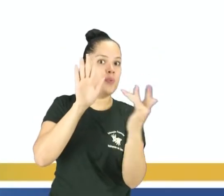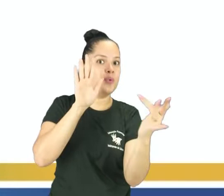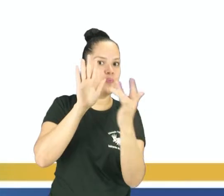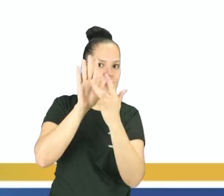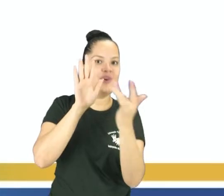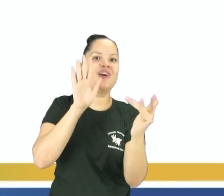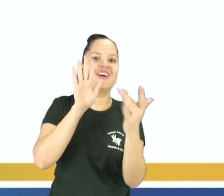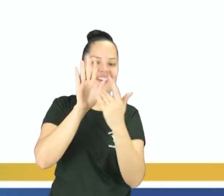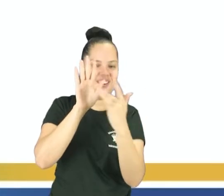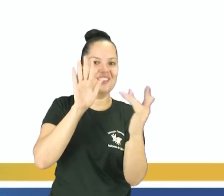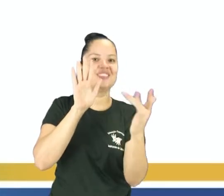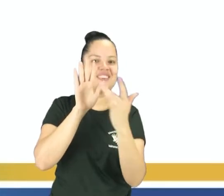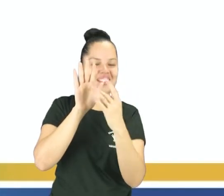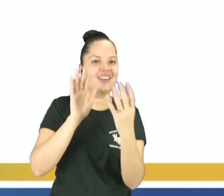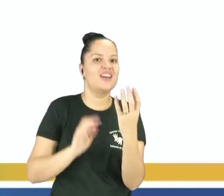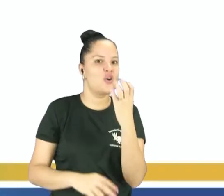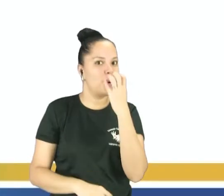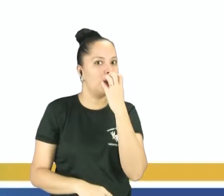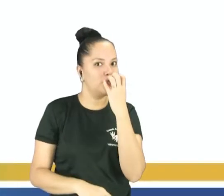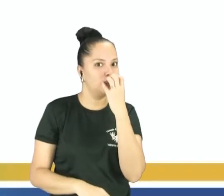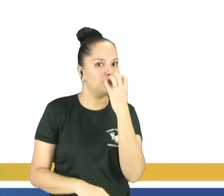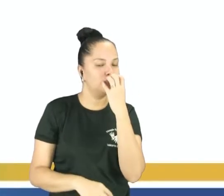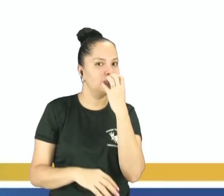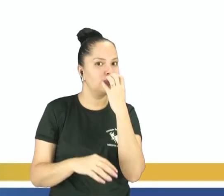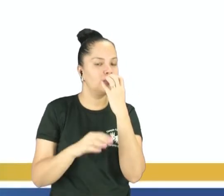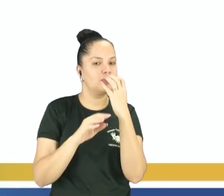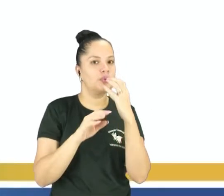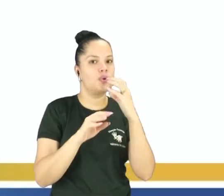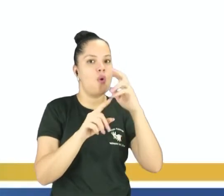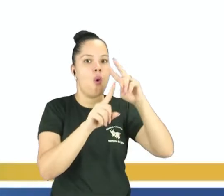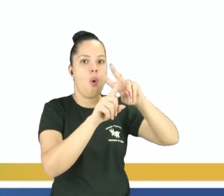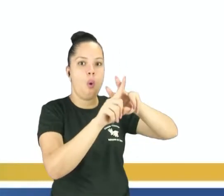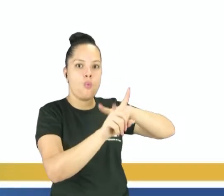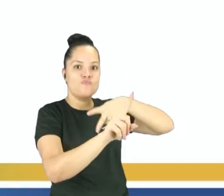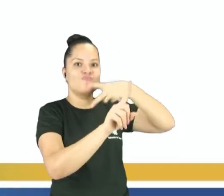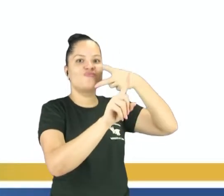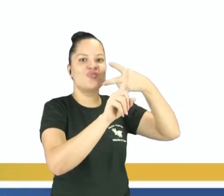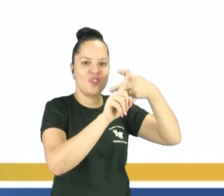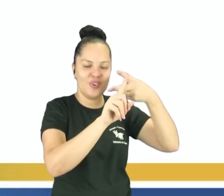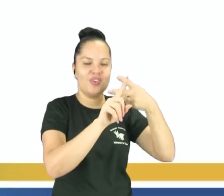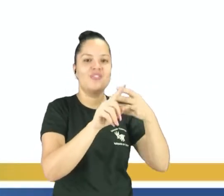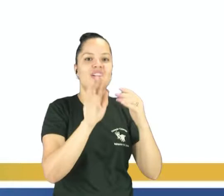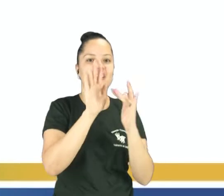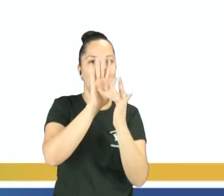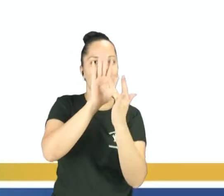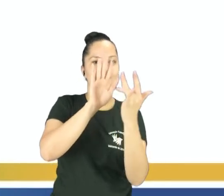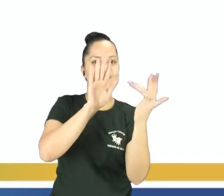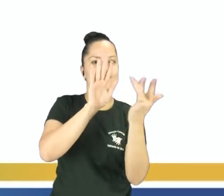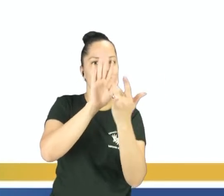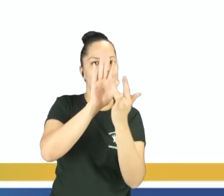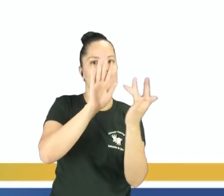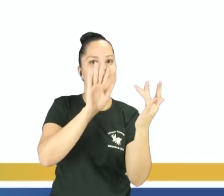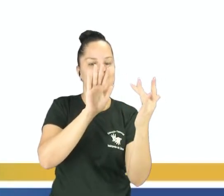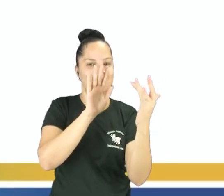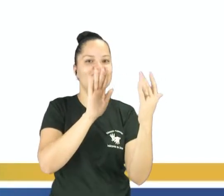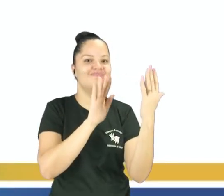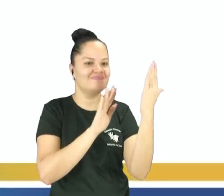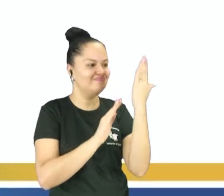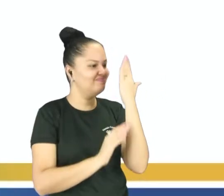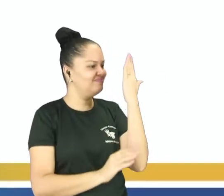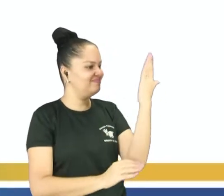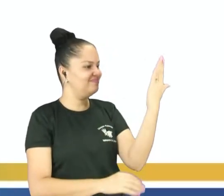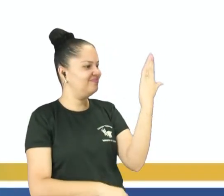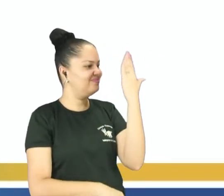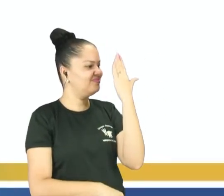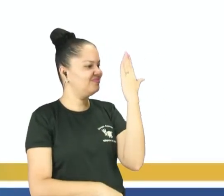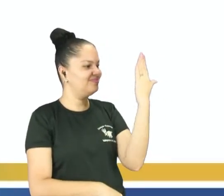imagem do cachorro no espelho é gerada por uma reflexão da imagem do cachorro real que se olha